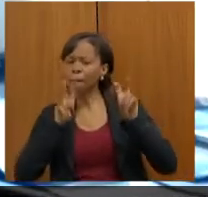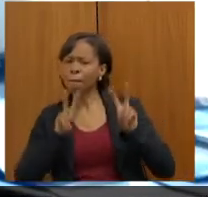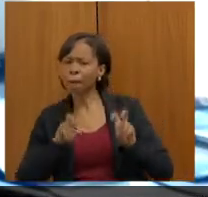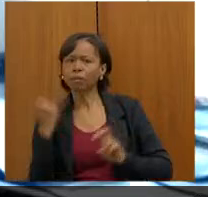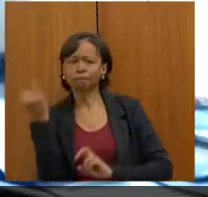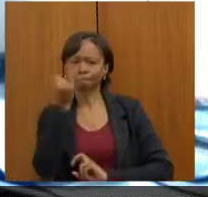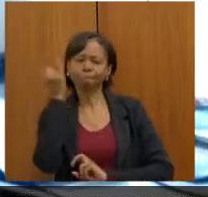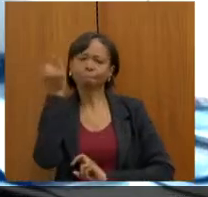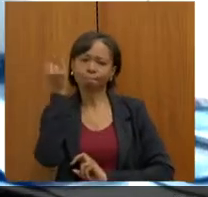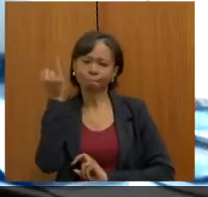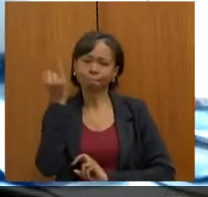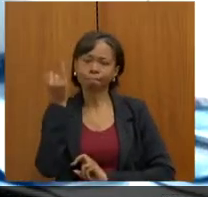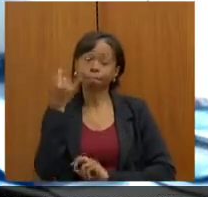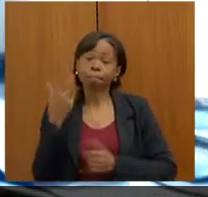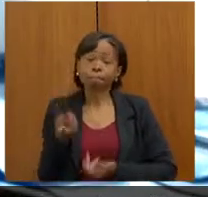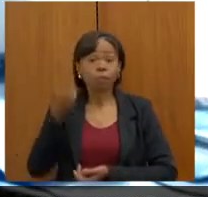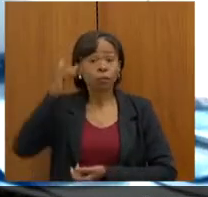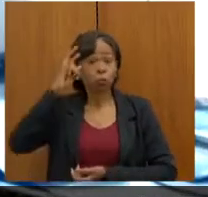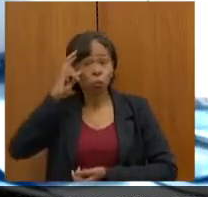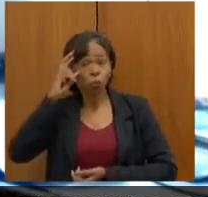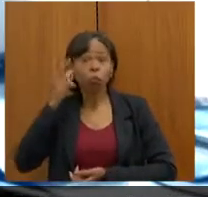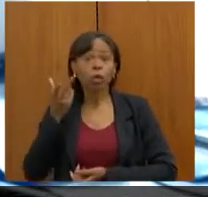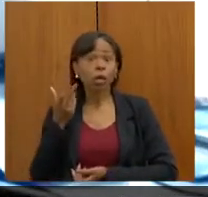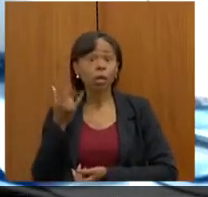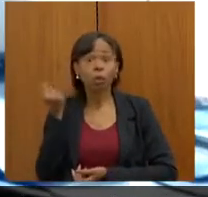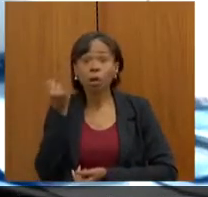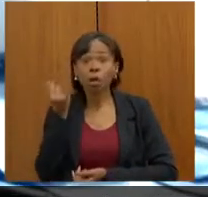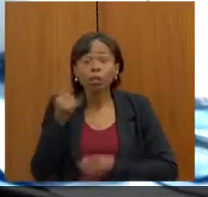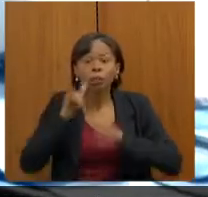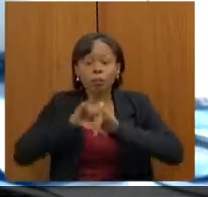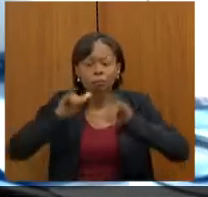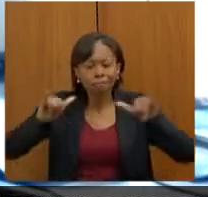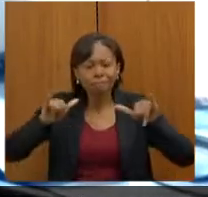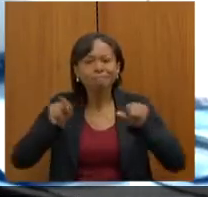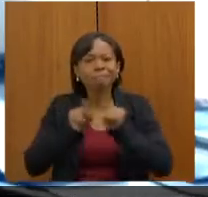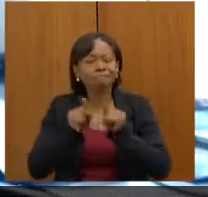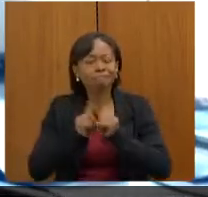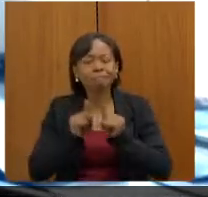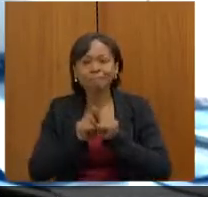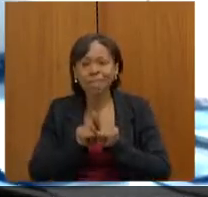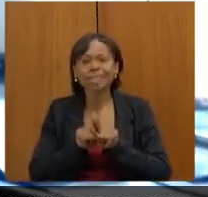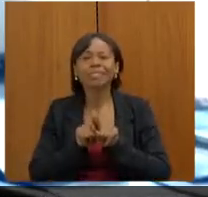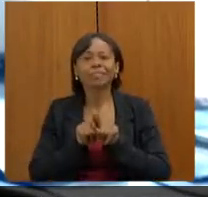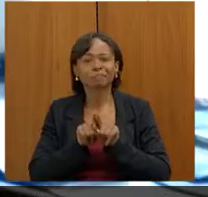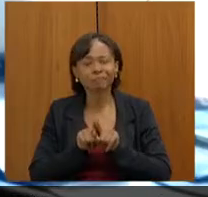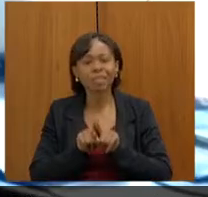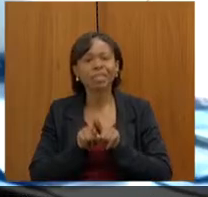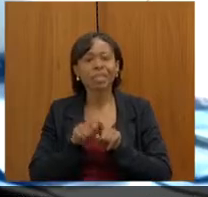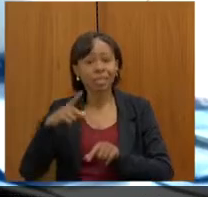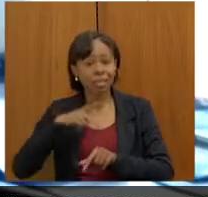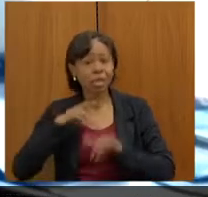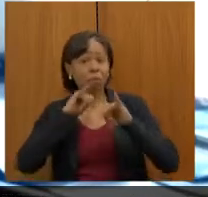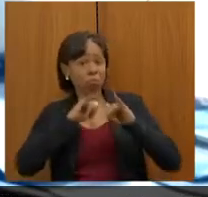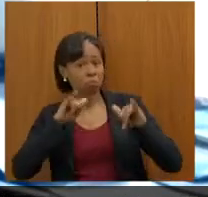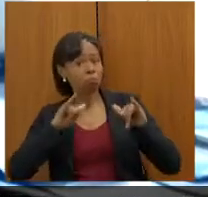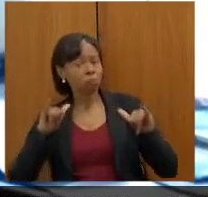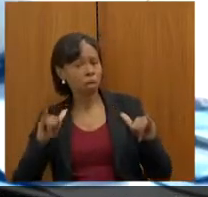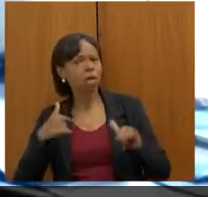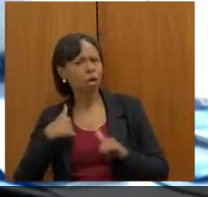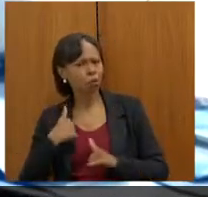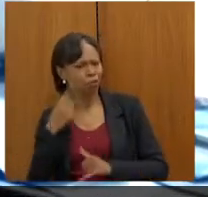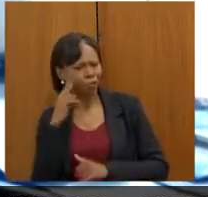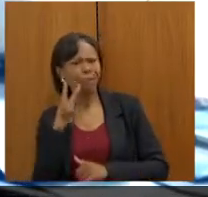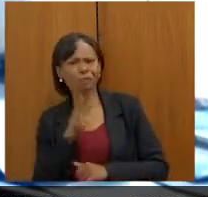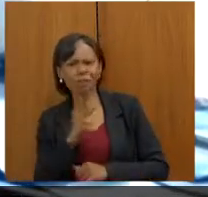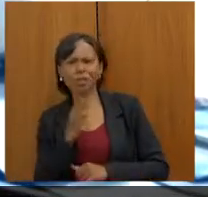cultura e essa já foi esse campanha se eu vi aqui com muita receita que está lá a campanha sendo realizados eh eh